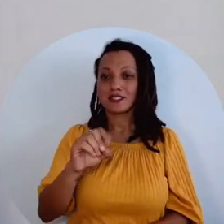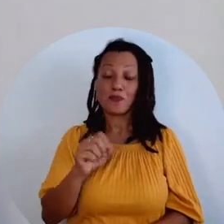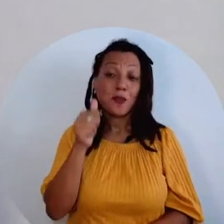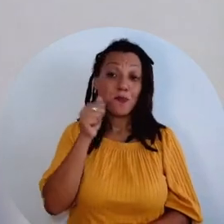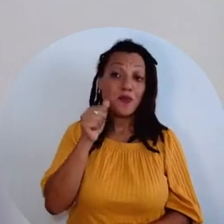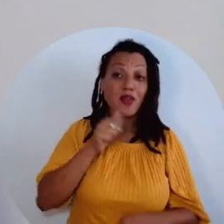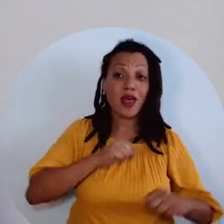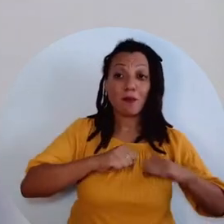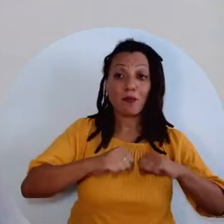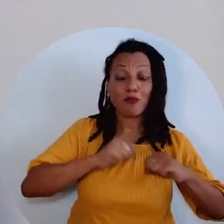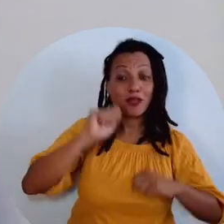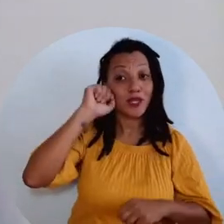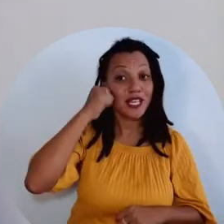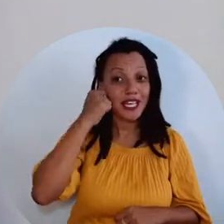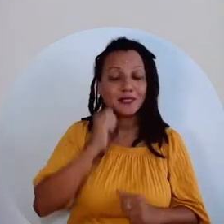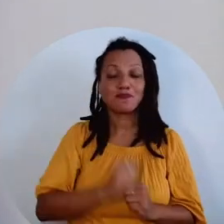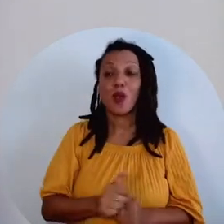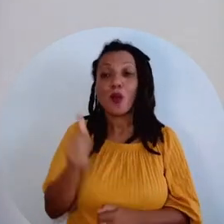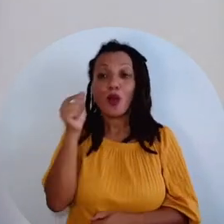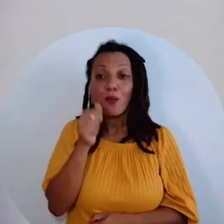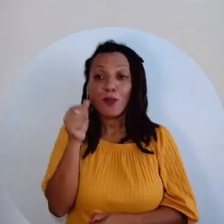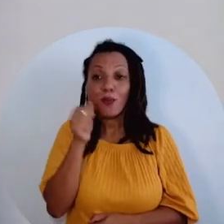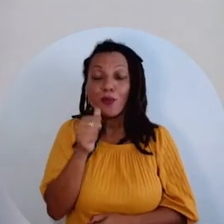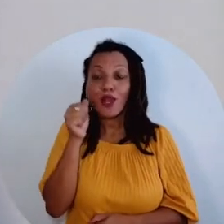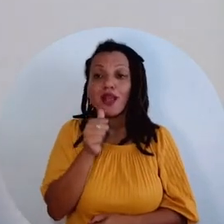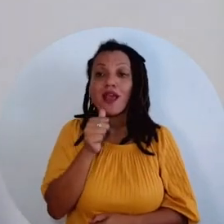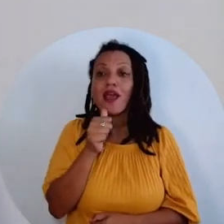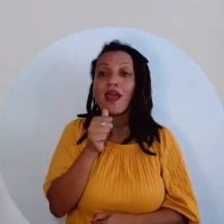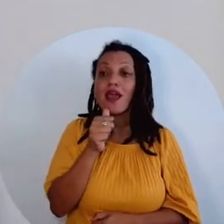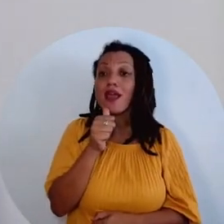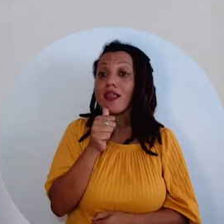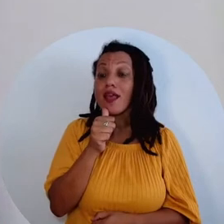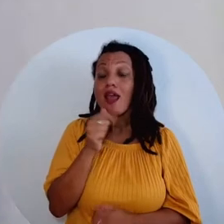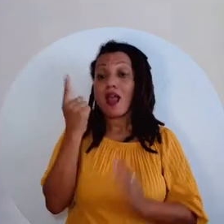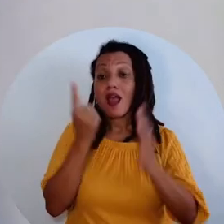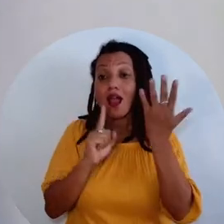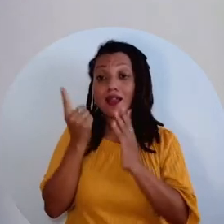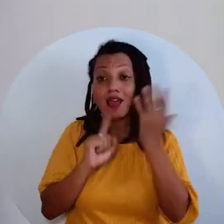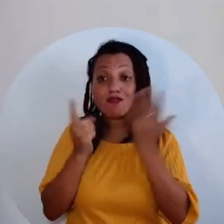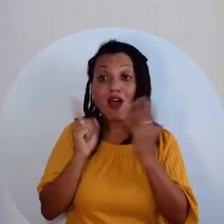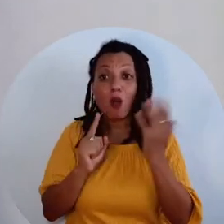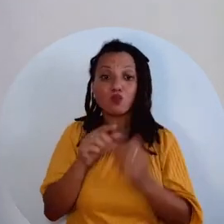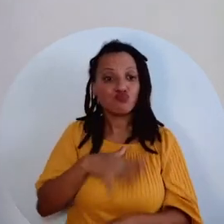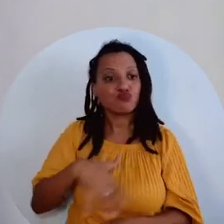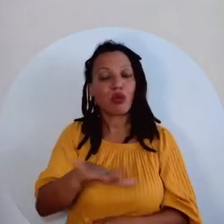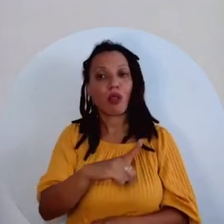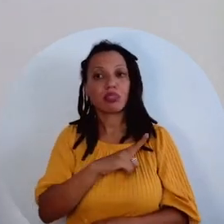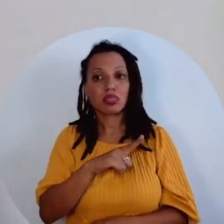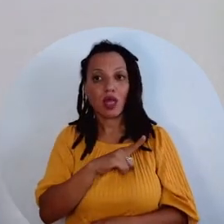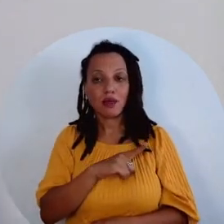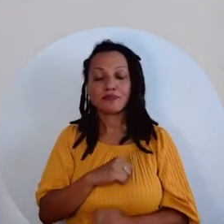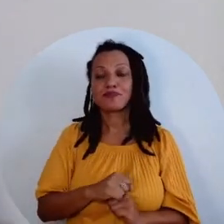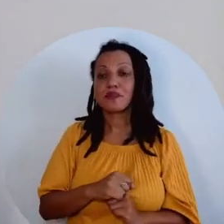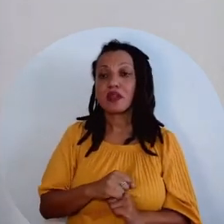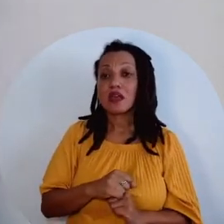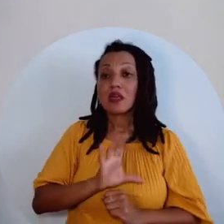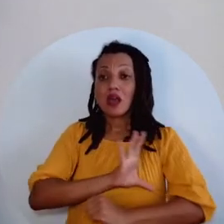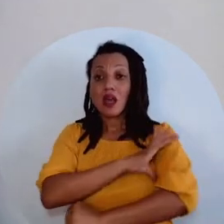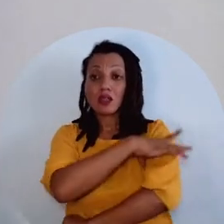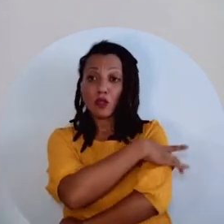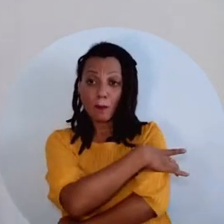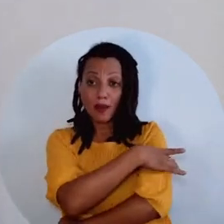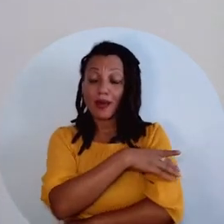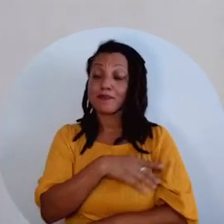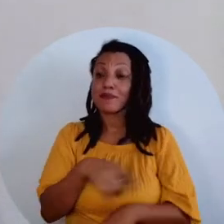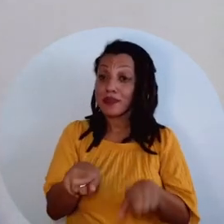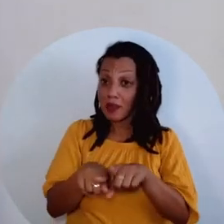gente pode falar da presença matriarcal das mulheres no carnaval, de maneira geral, no